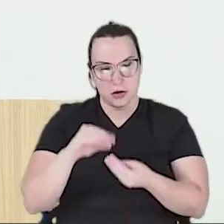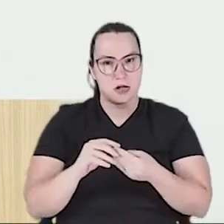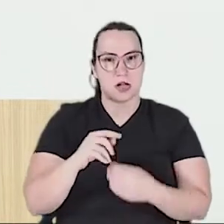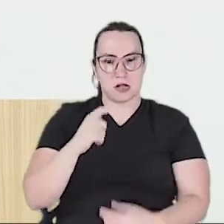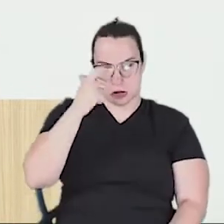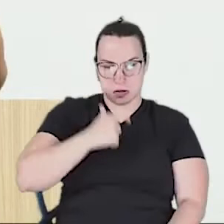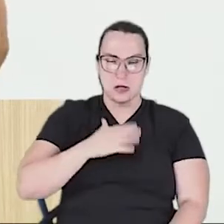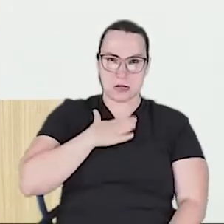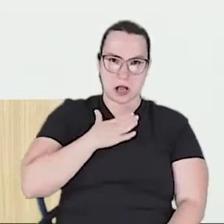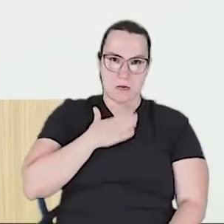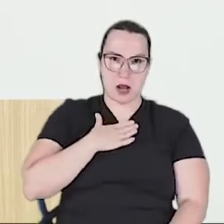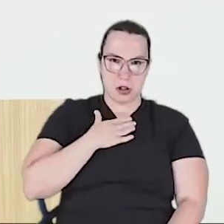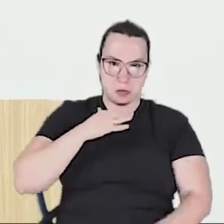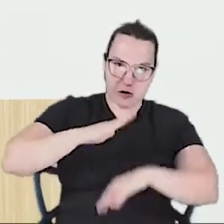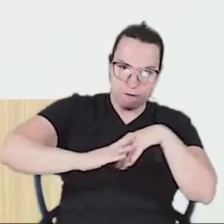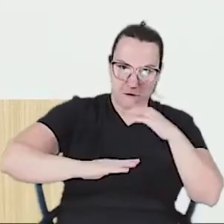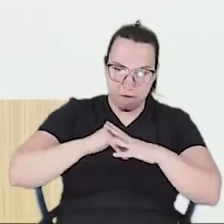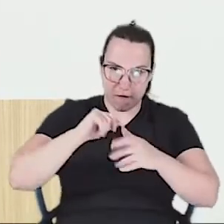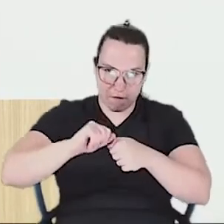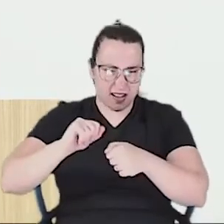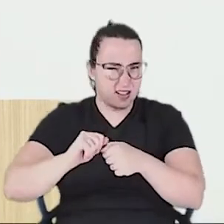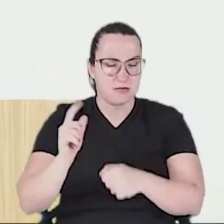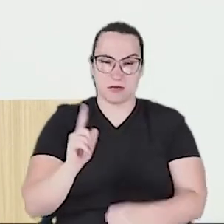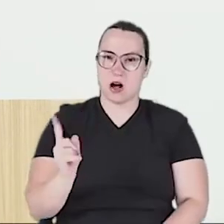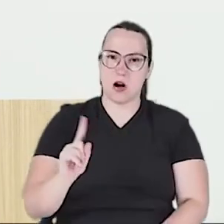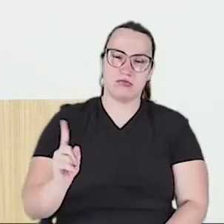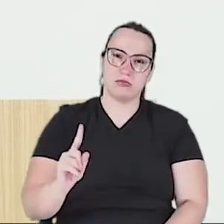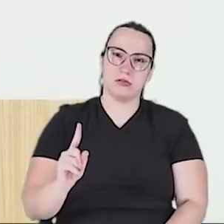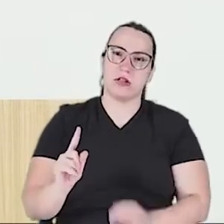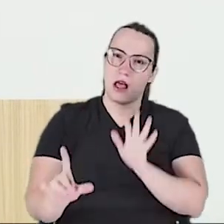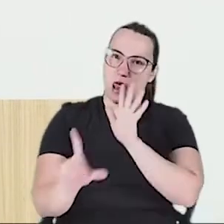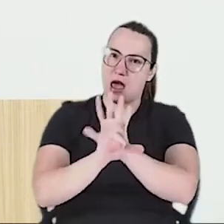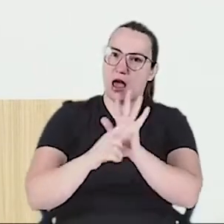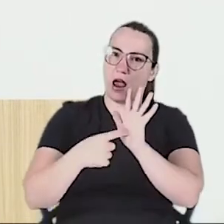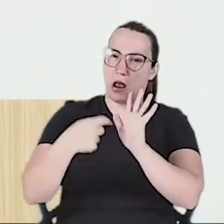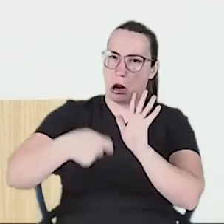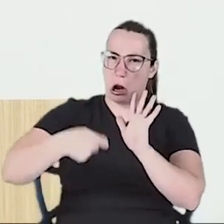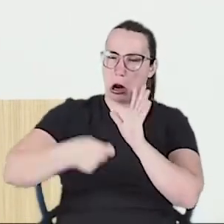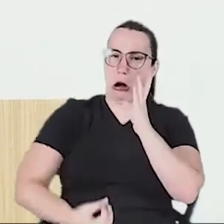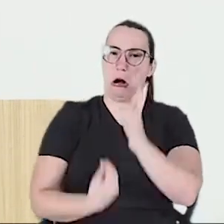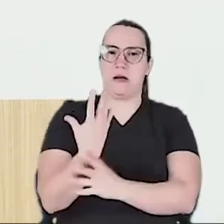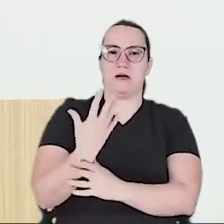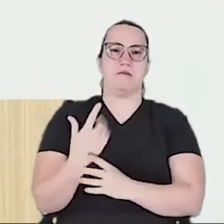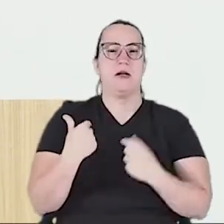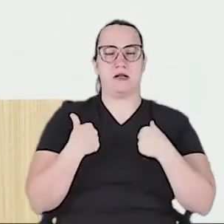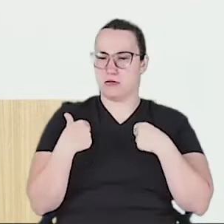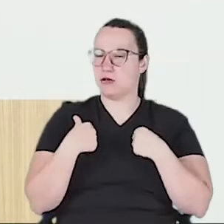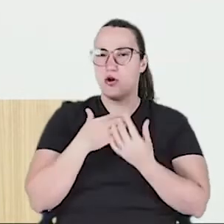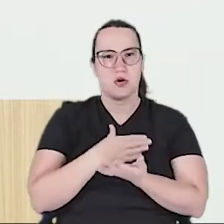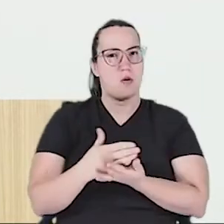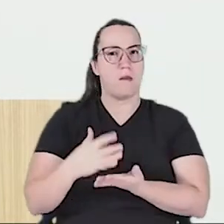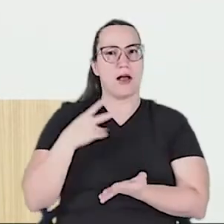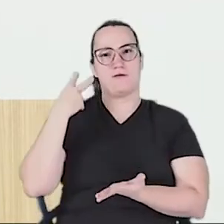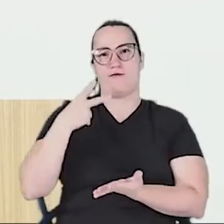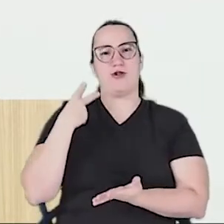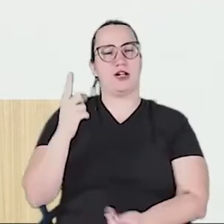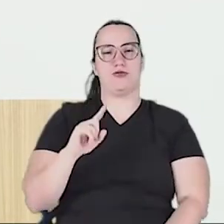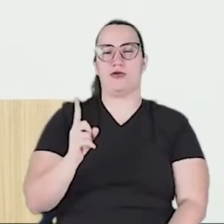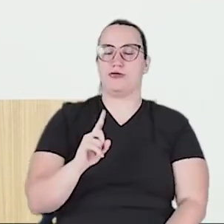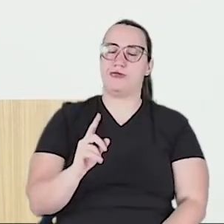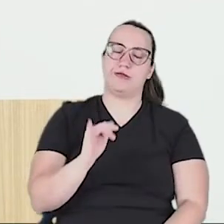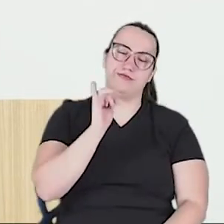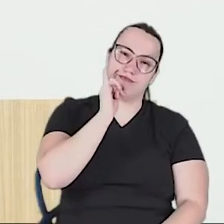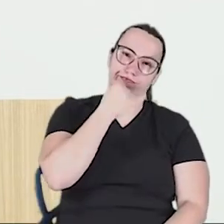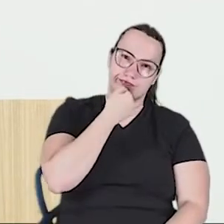um pequeno agricultor me ligou, falou, vocês têm que fazer uma lei, mas não começa por aqui. Infelizmente,